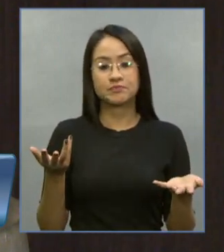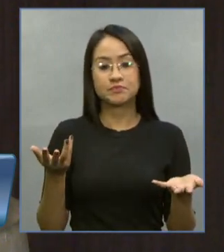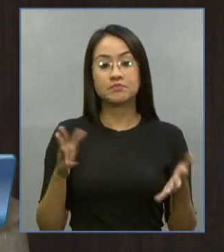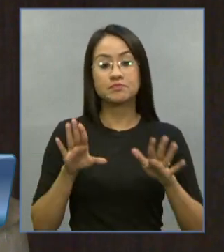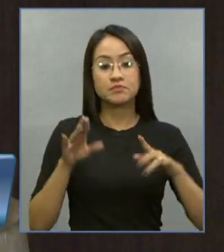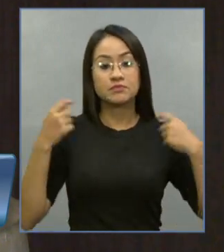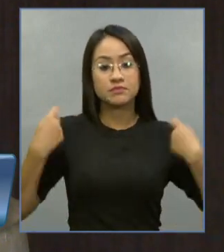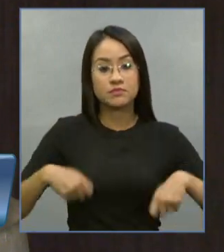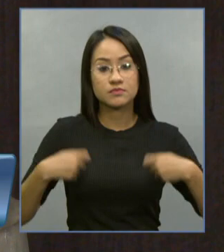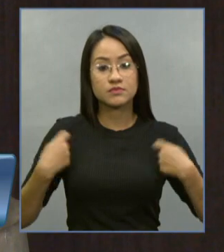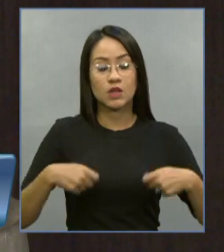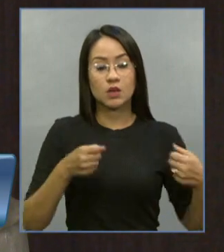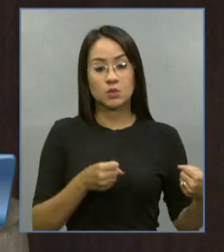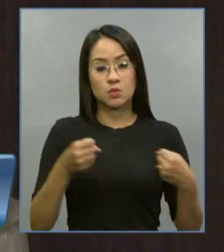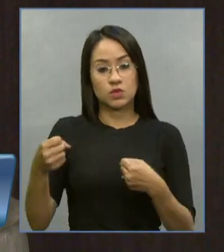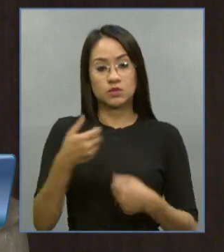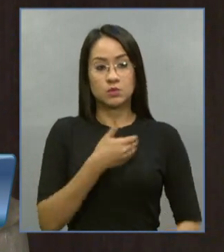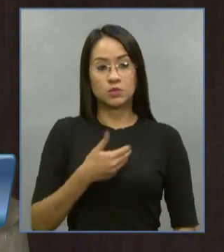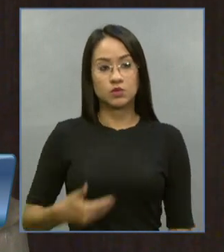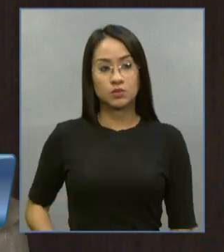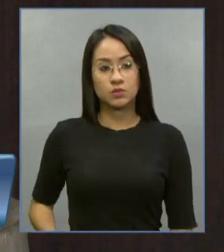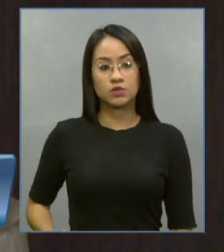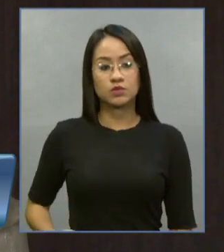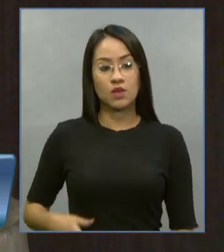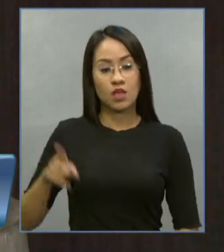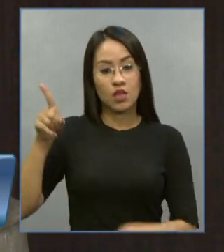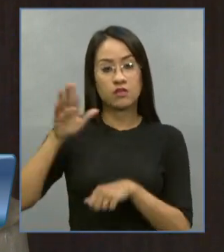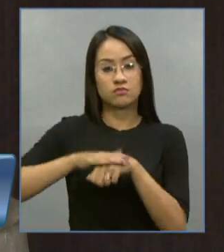mas é necessário que o poder público, então, ele se